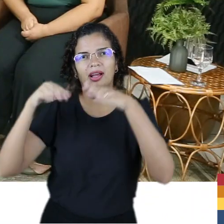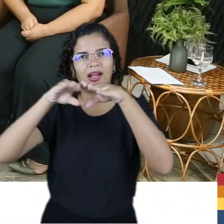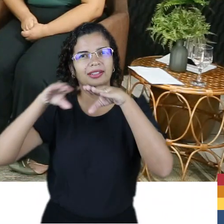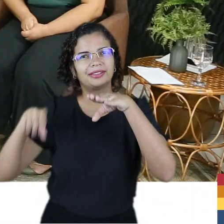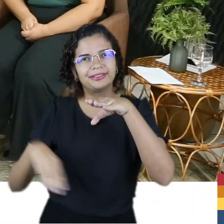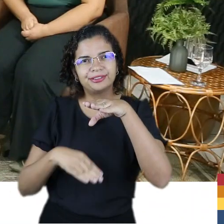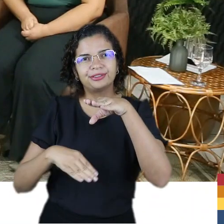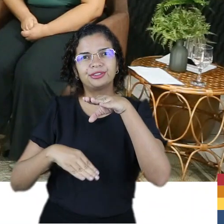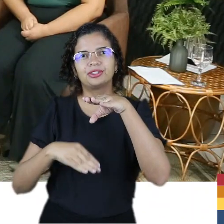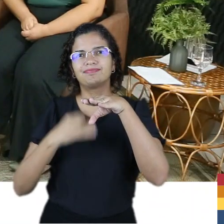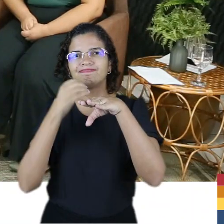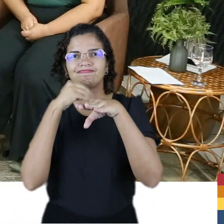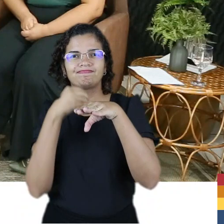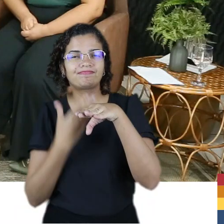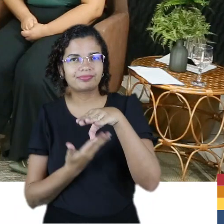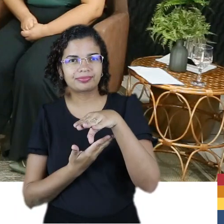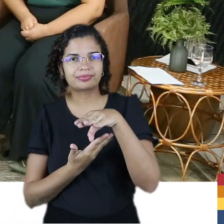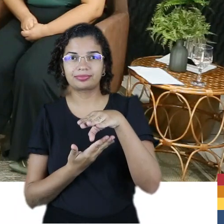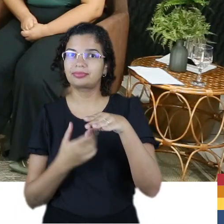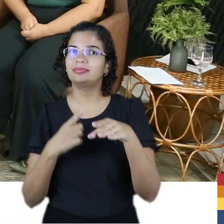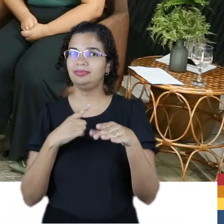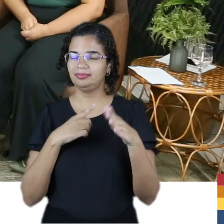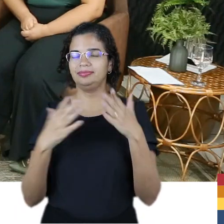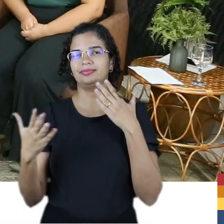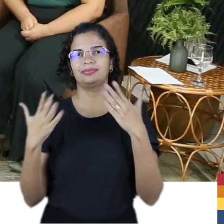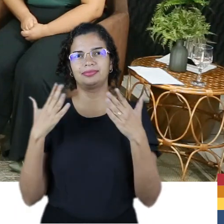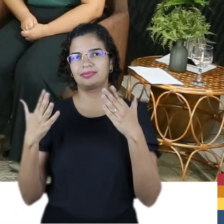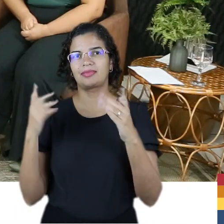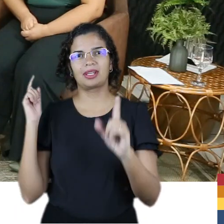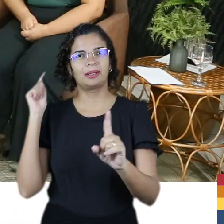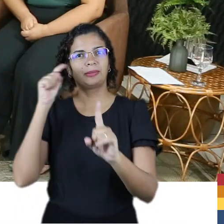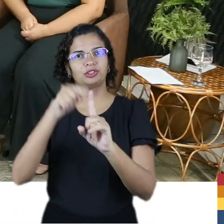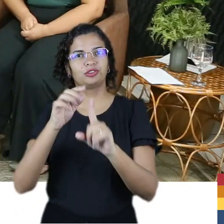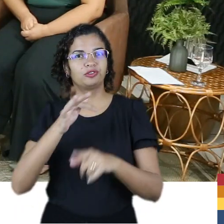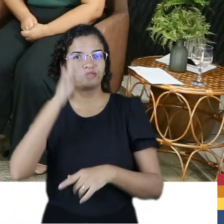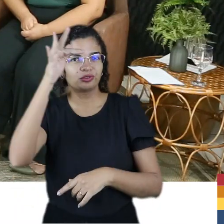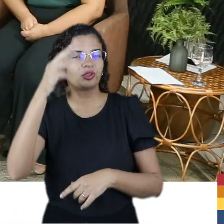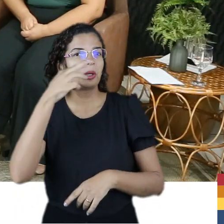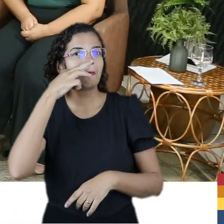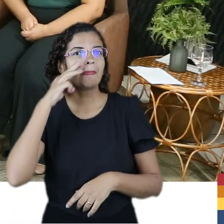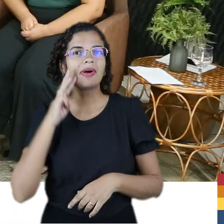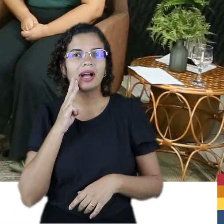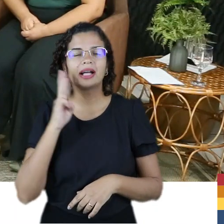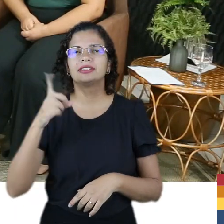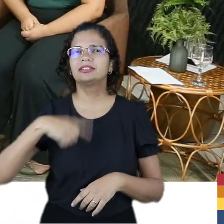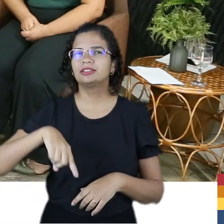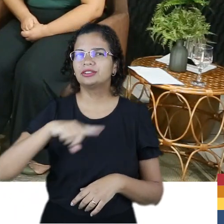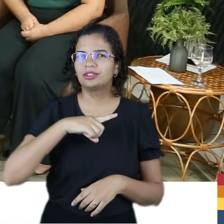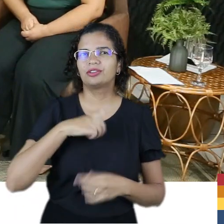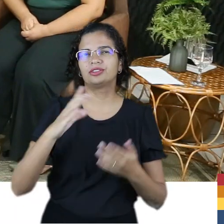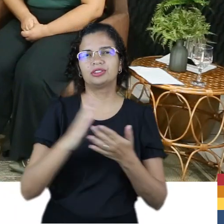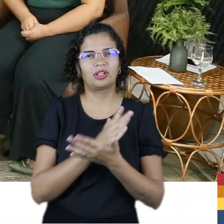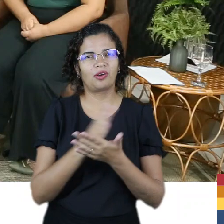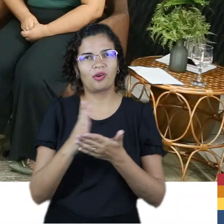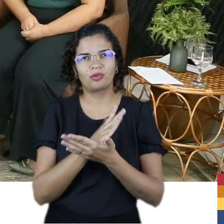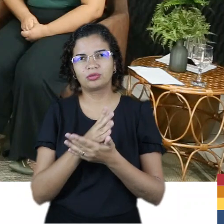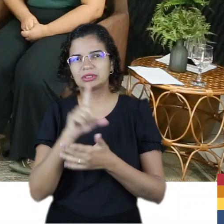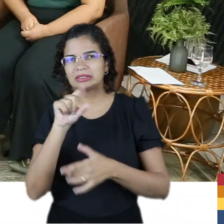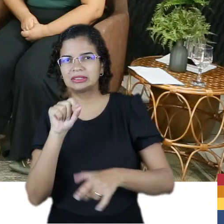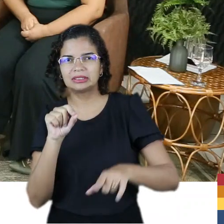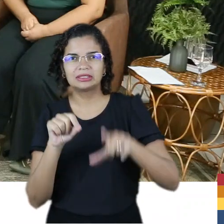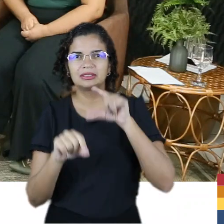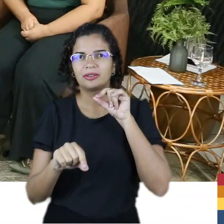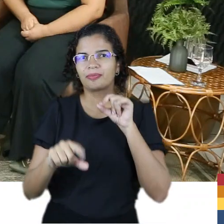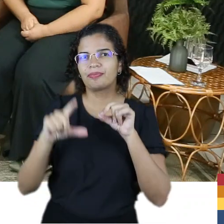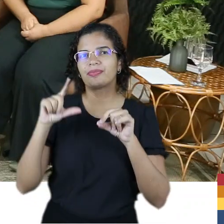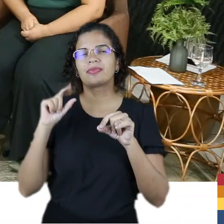tampouco a sociedade muda então o que a gente pode fazer? se render ao fatalismo fatalismo histórico de que